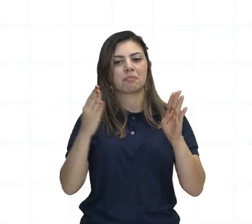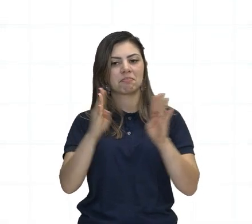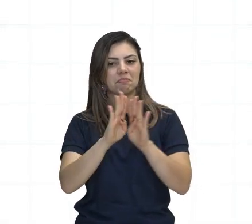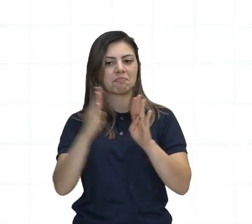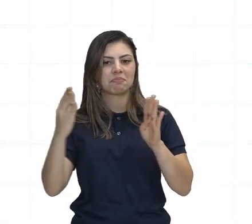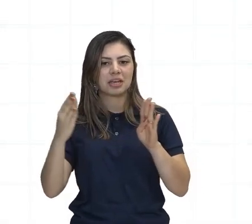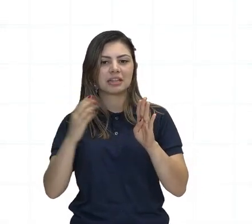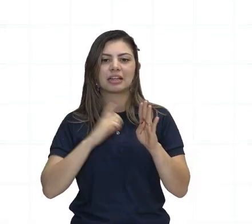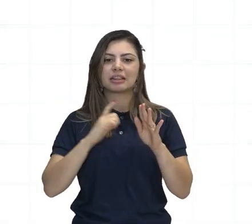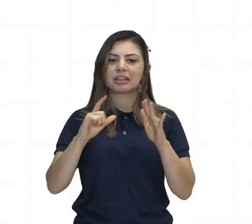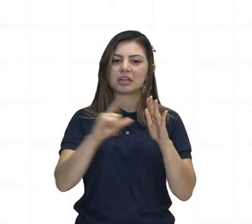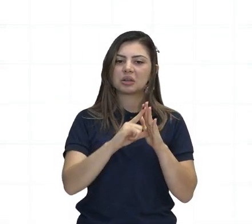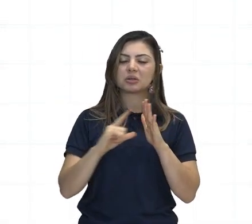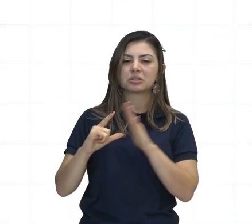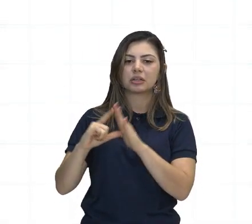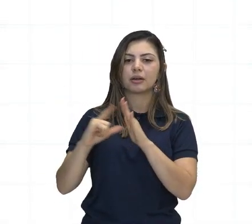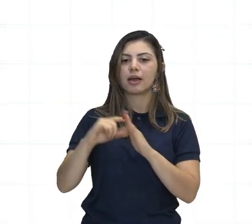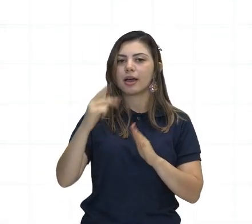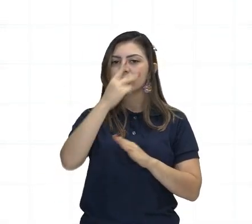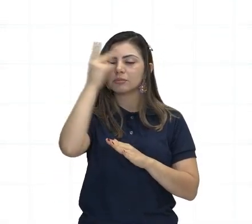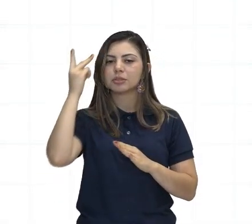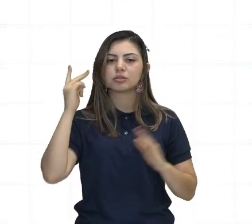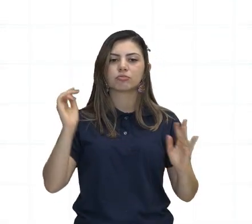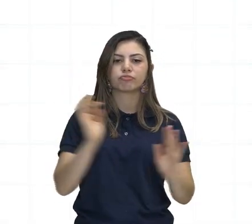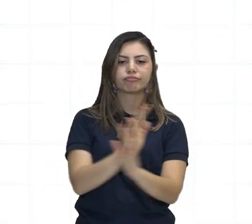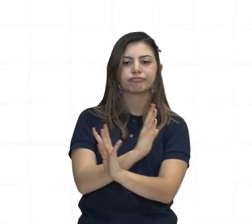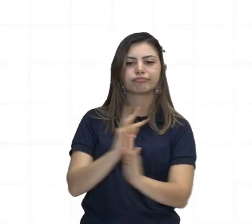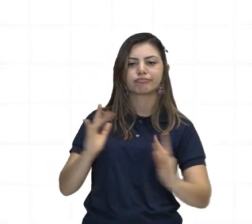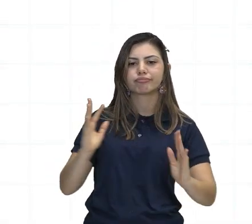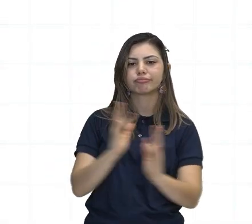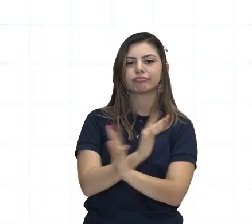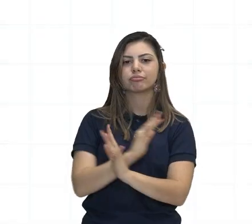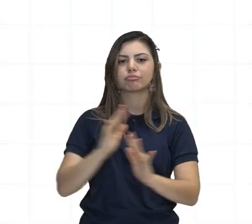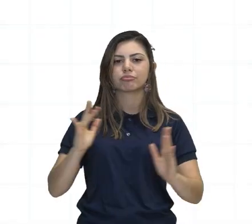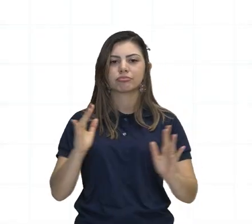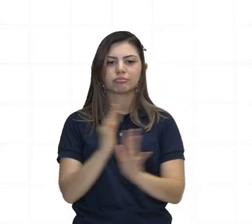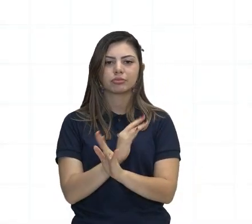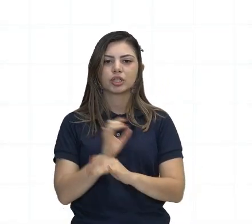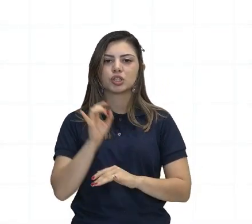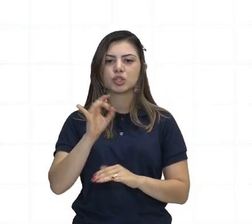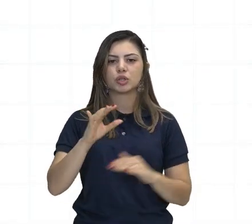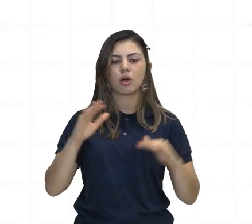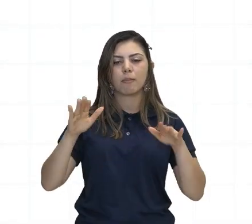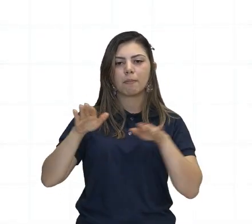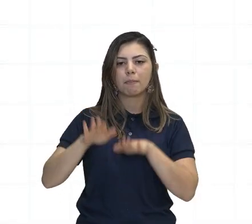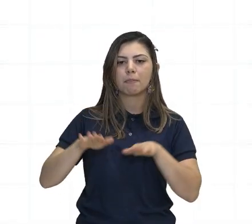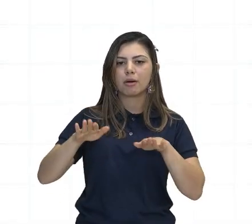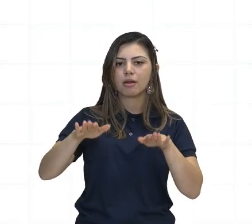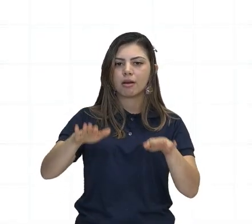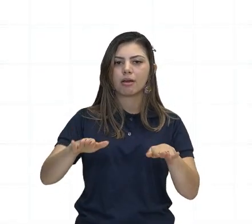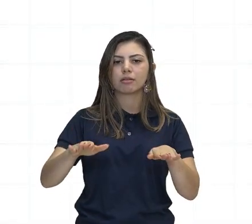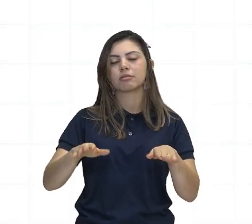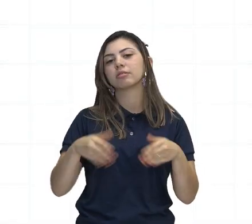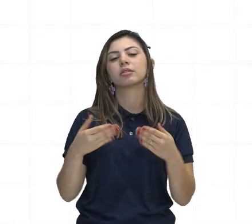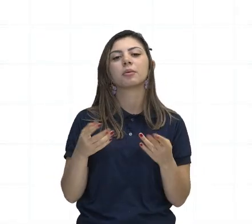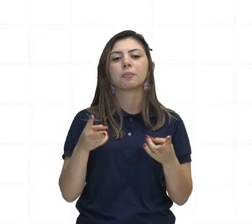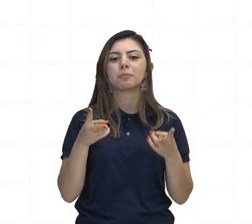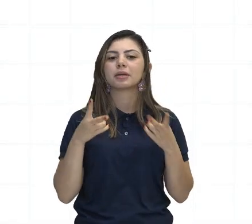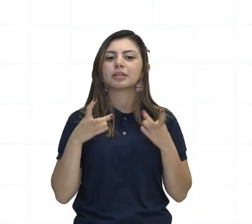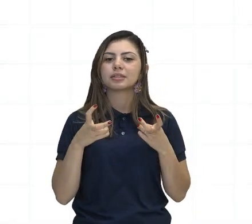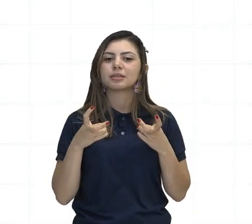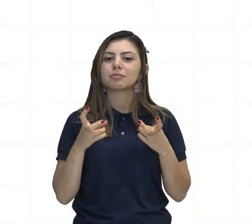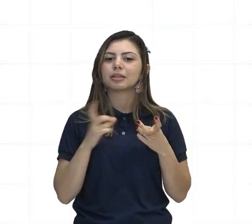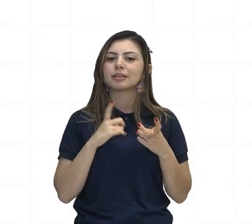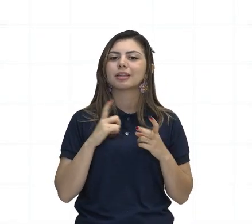um comércio, as pessoas estão circulando, não há só carros parados. Então, a gente verifica que há